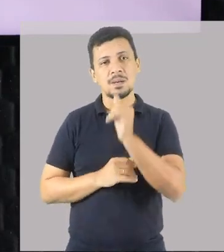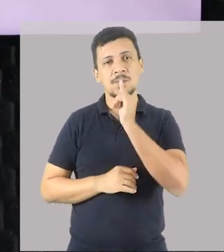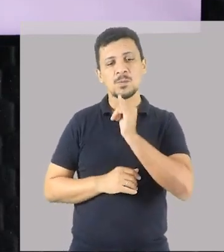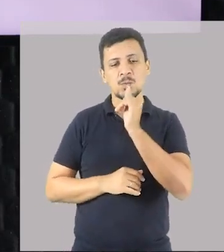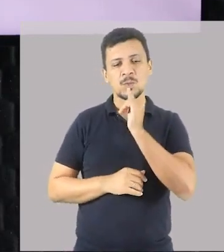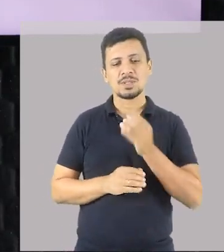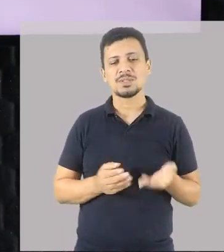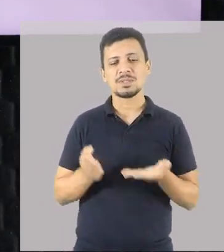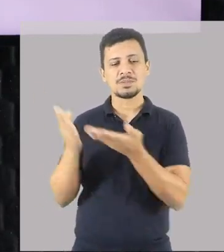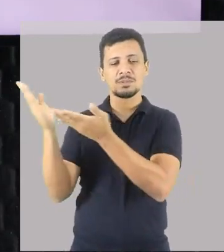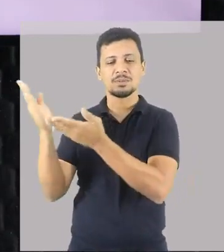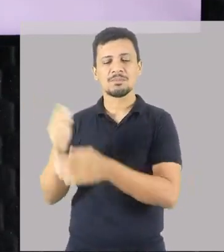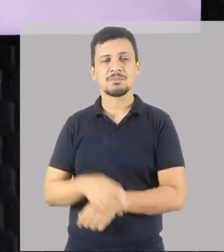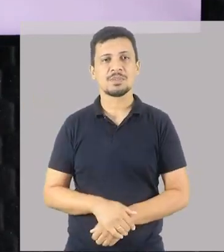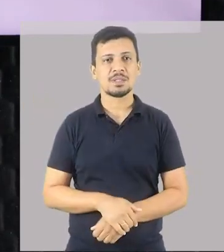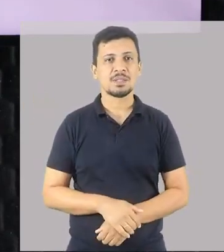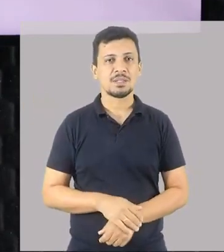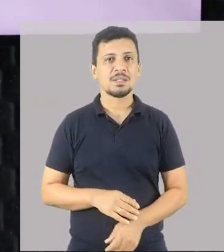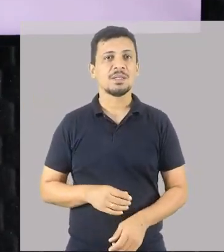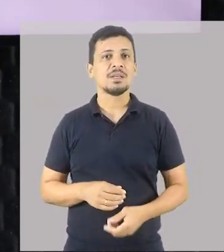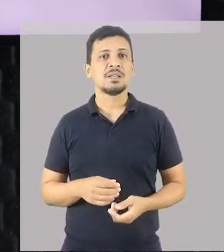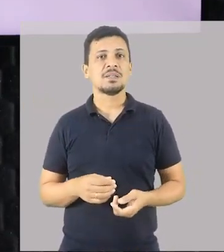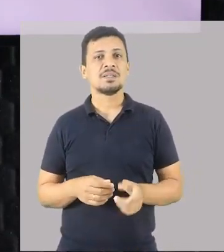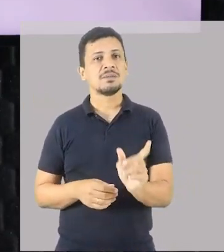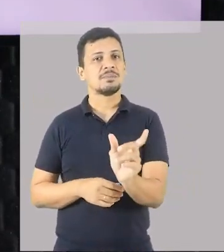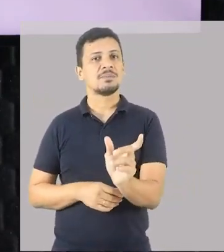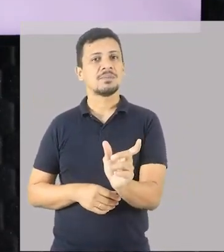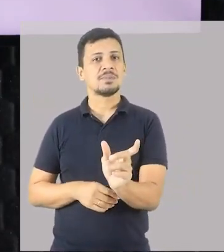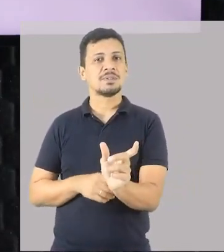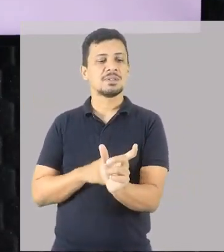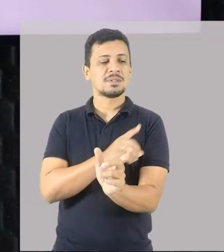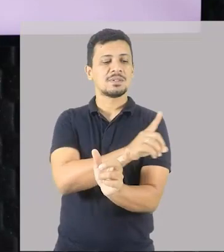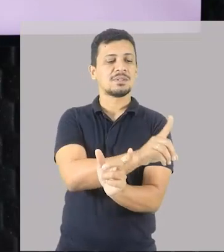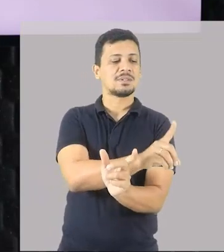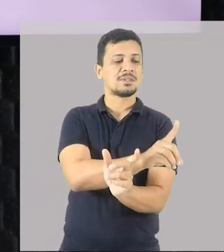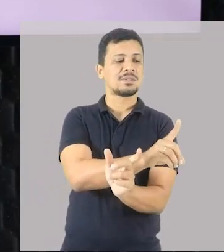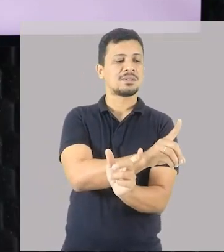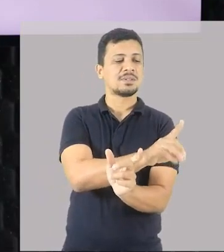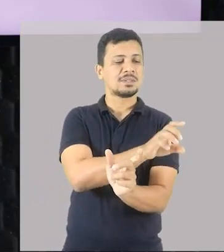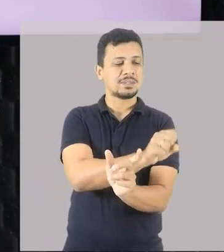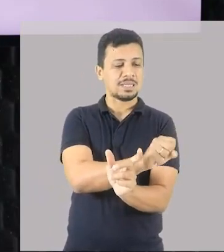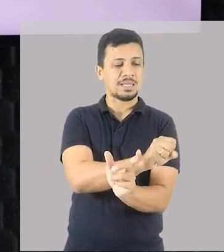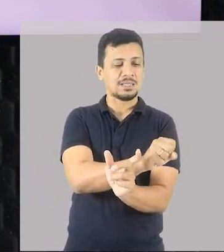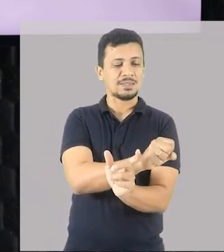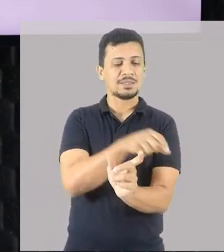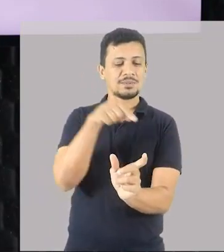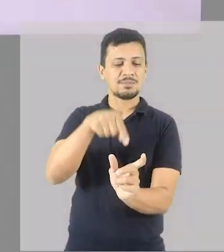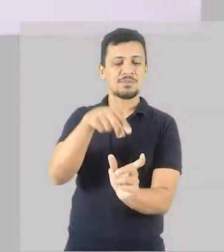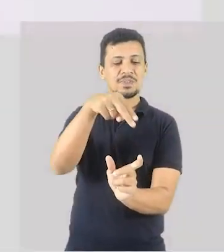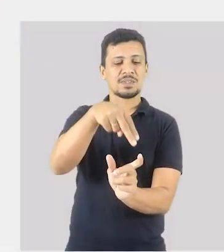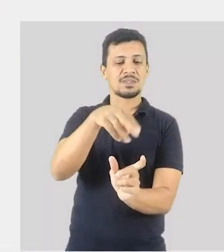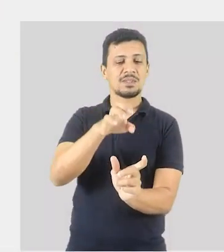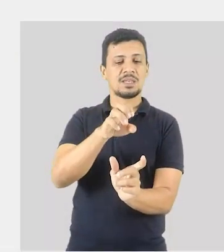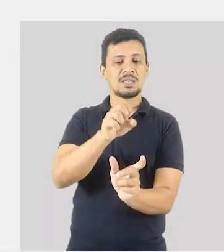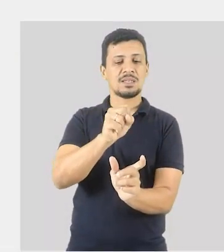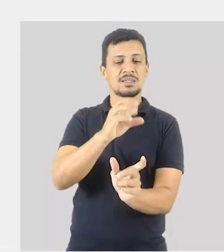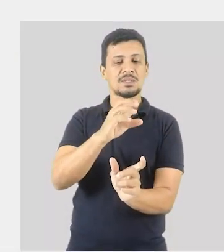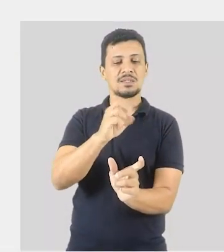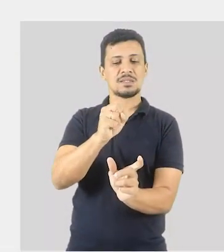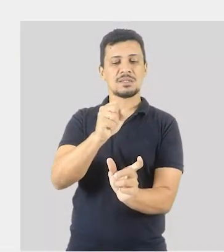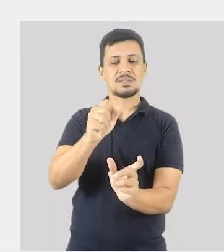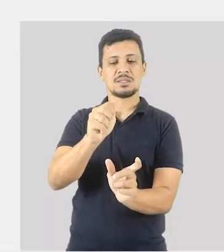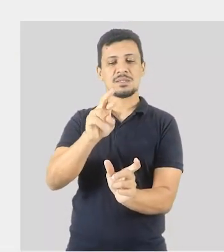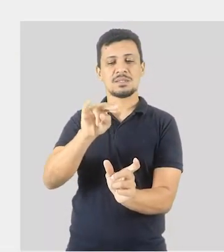ó. Desnecessário. Vem de quê? De necessário. Para eu formar desnecessário, eu botei o prefixo des. A